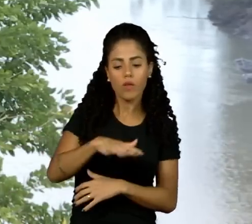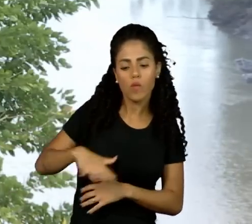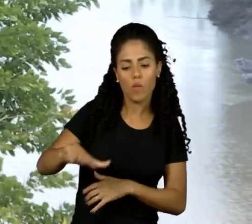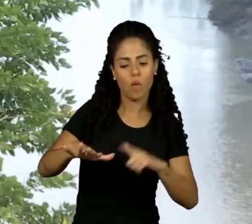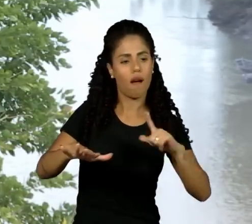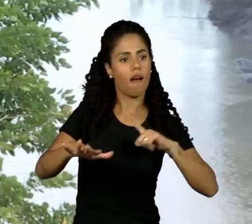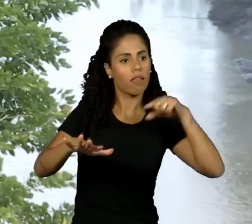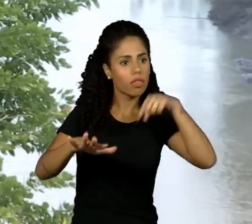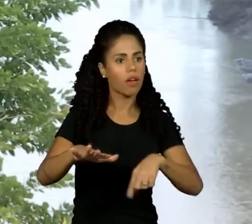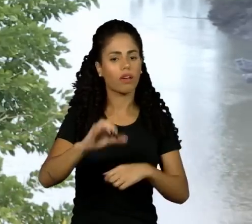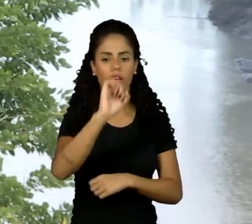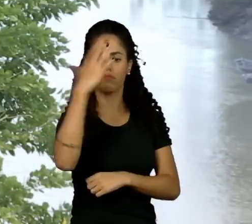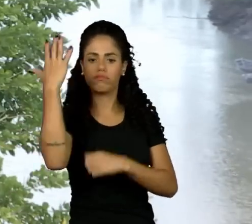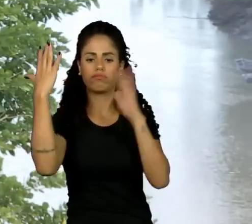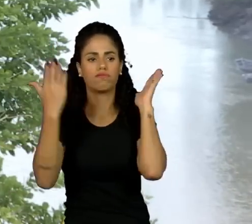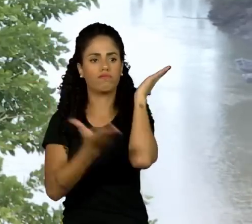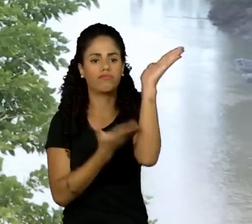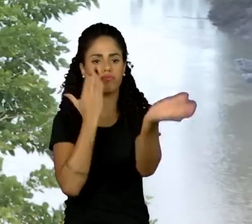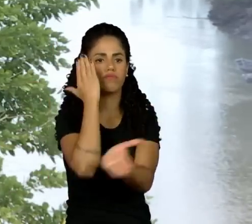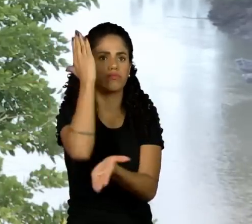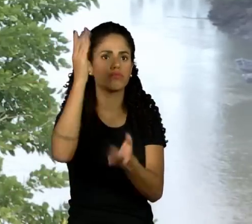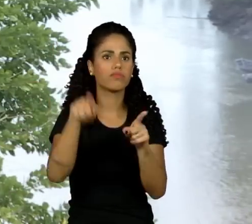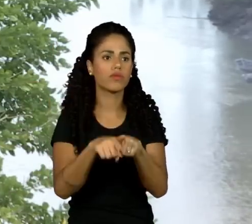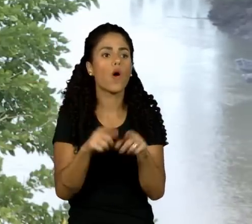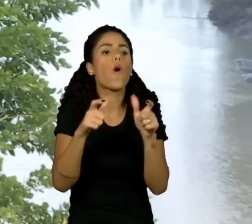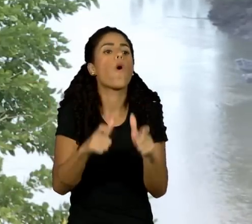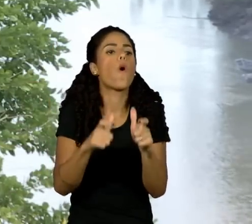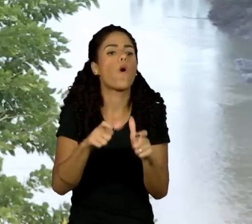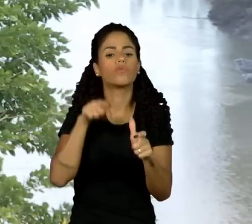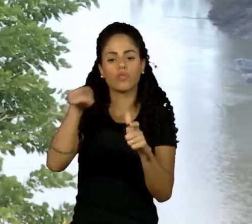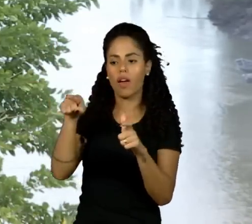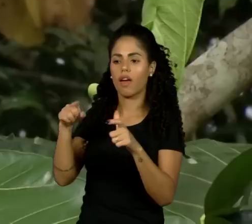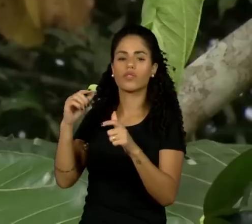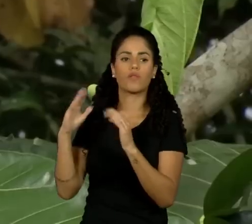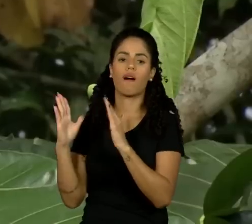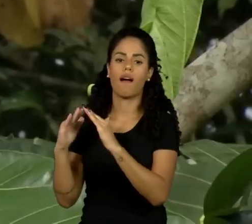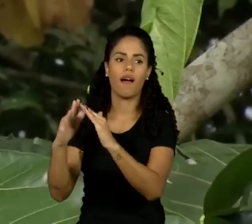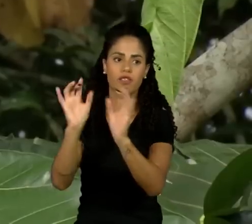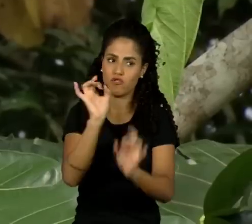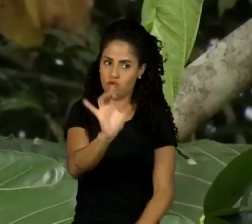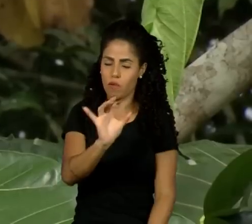hoje desmatado, alterado, é o espaço onde está nossas aldeias e nossa roça.